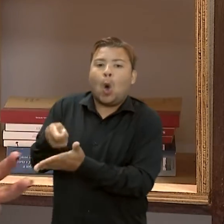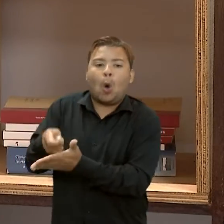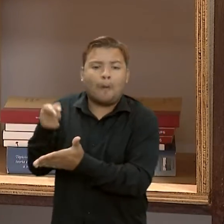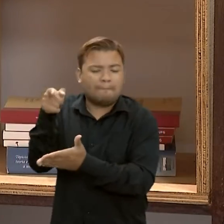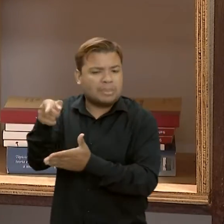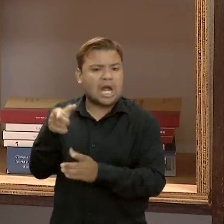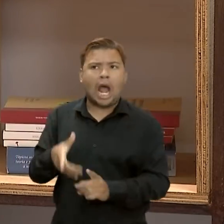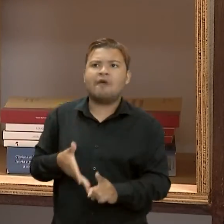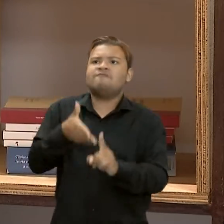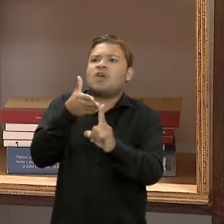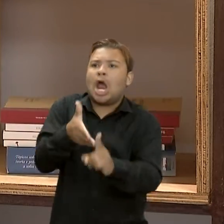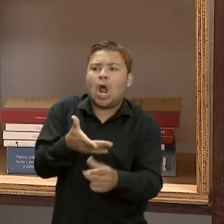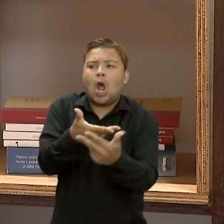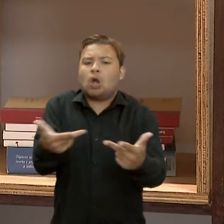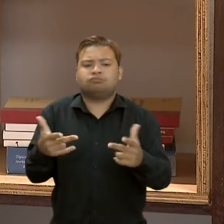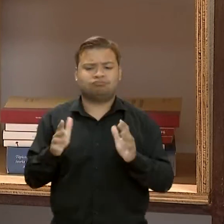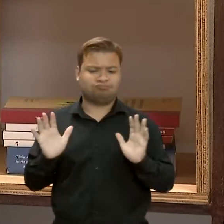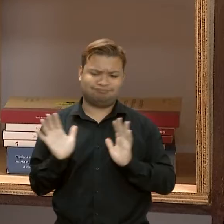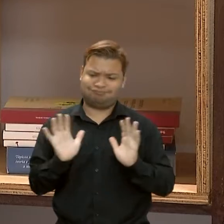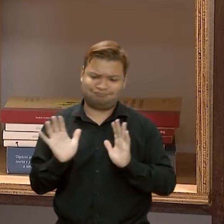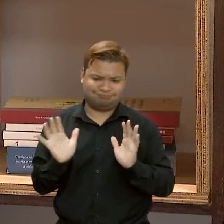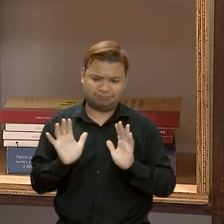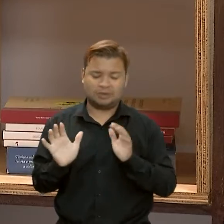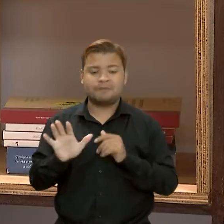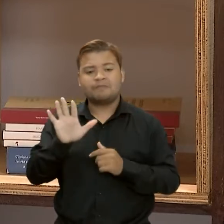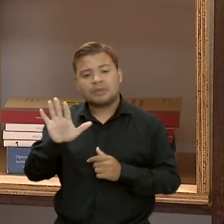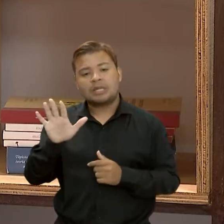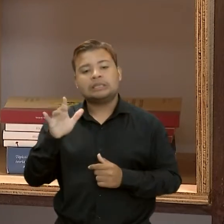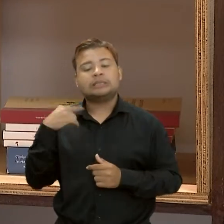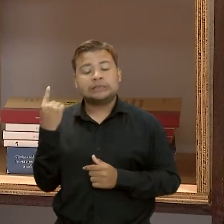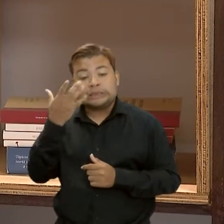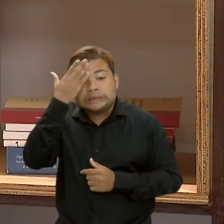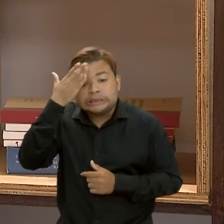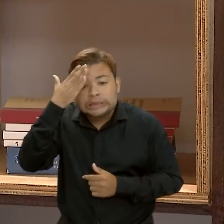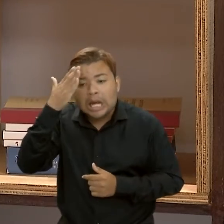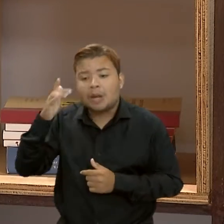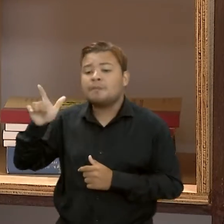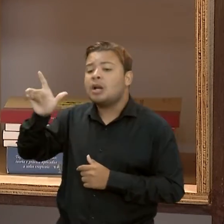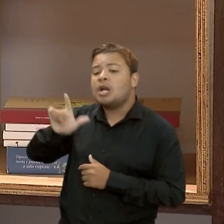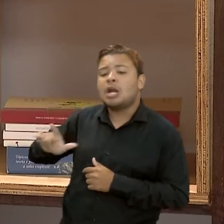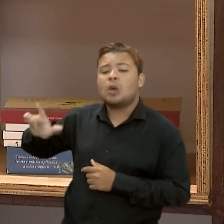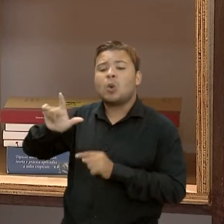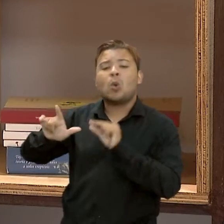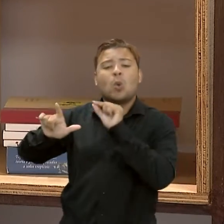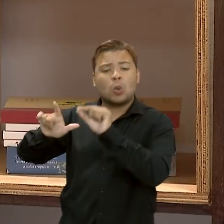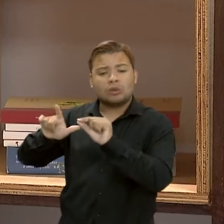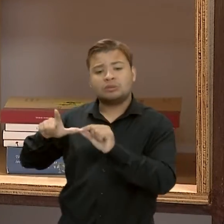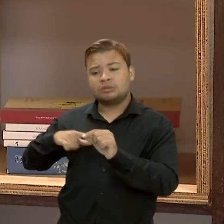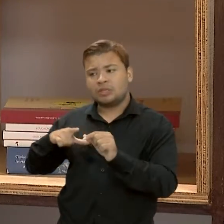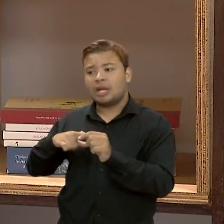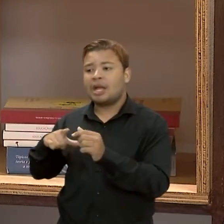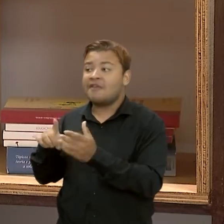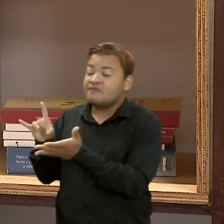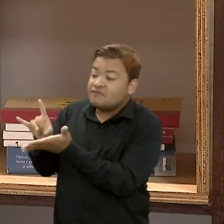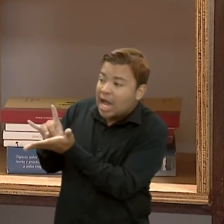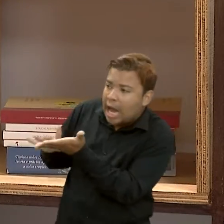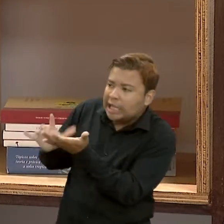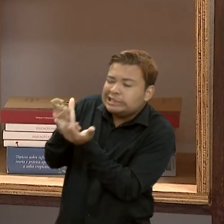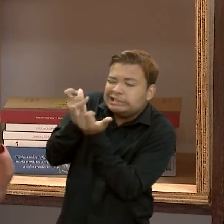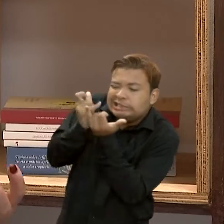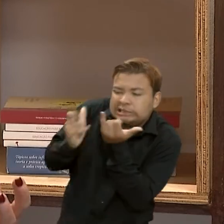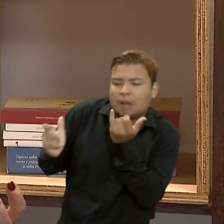para alguma coisa, né? A gente sabe que a literatura ela trabalha com a verossimilhança, né? Com